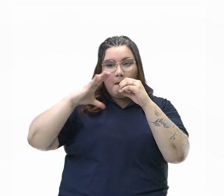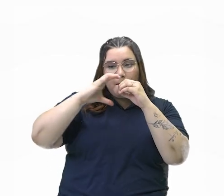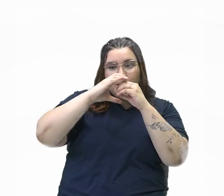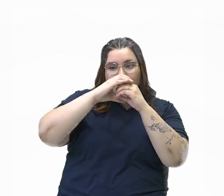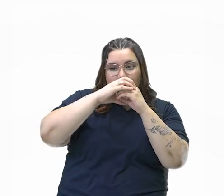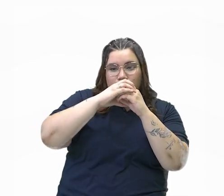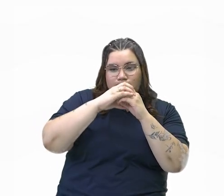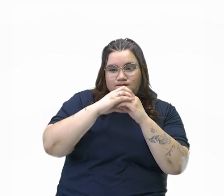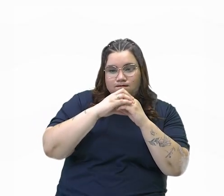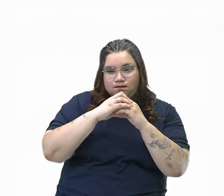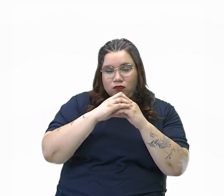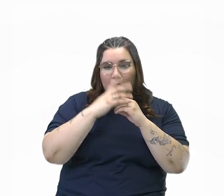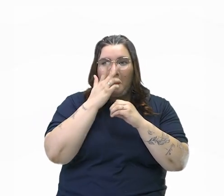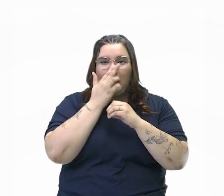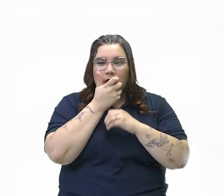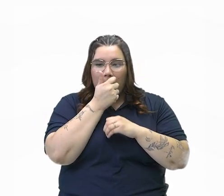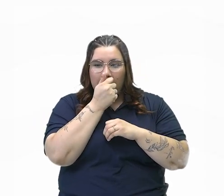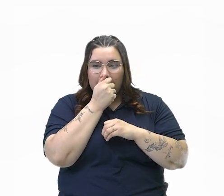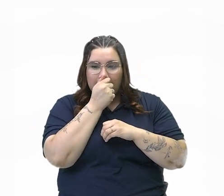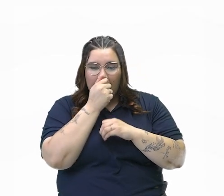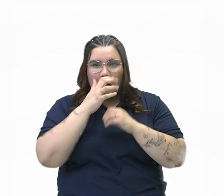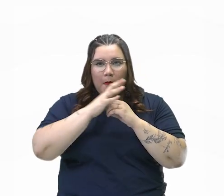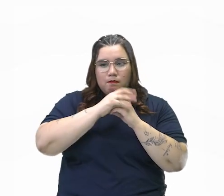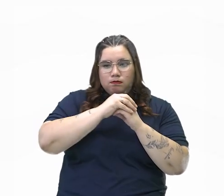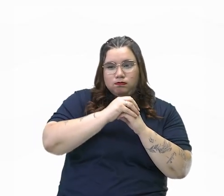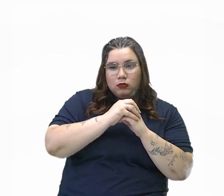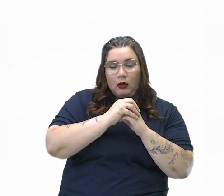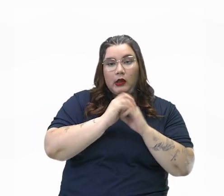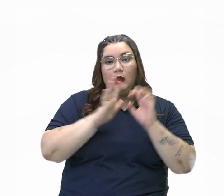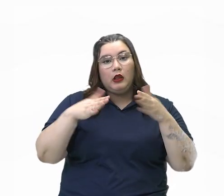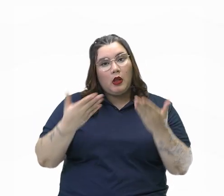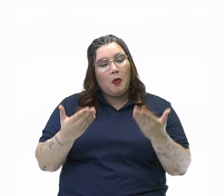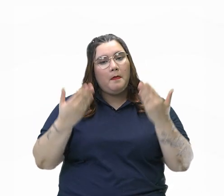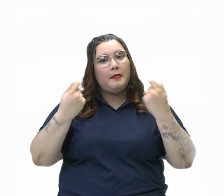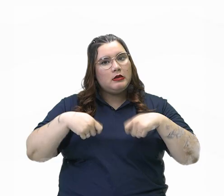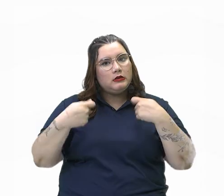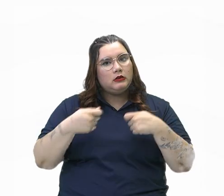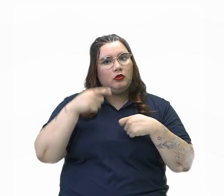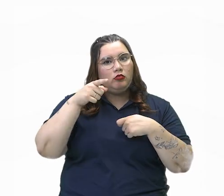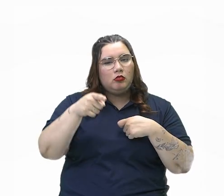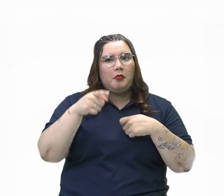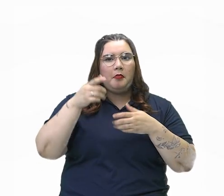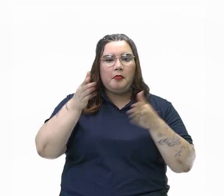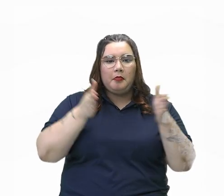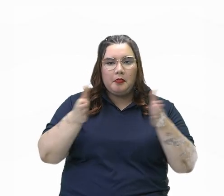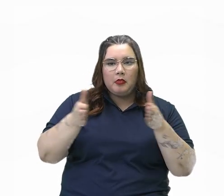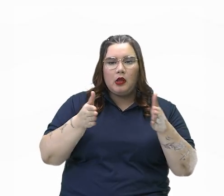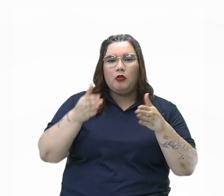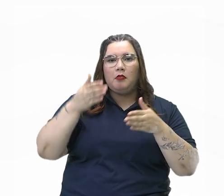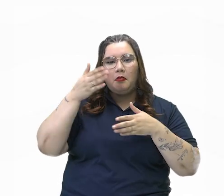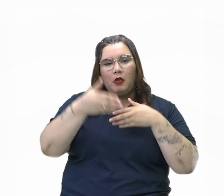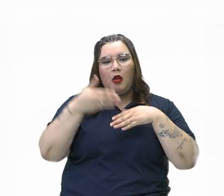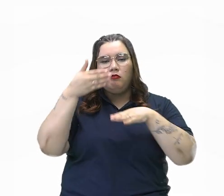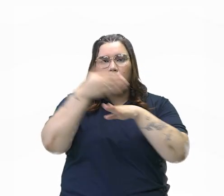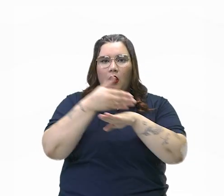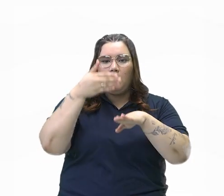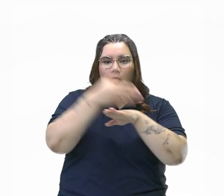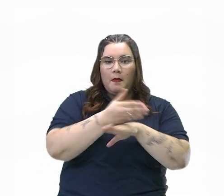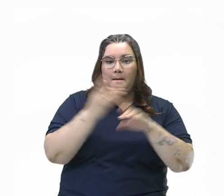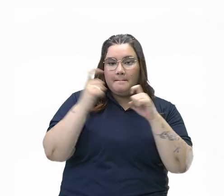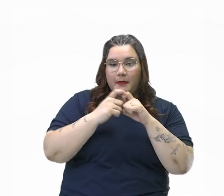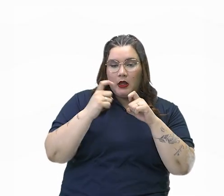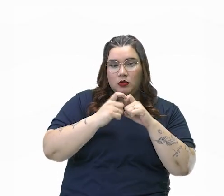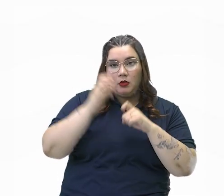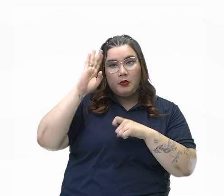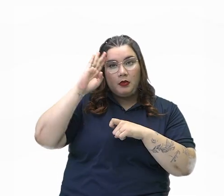interior do olho. Por isso que é interessante você, de tempos em tempos, fazer o exame para medir a pressão no olho, principalmente as pessoas